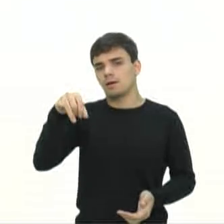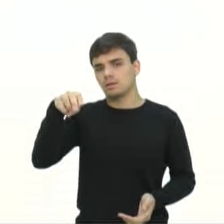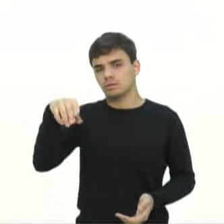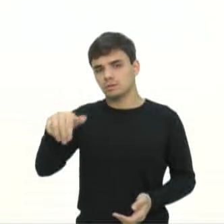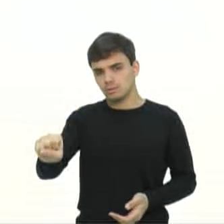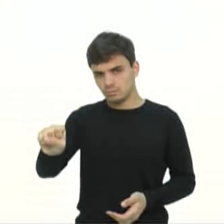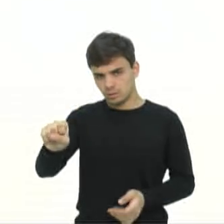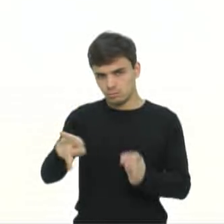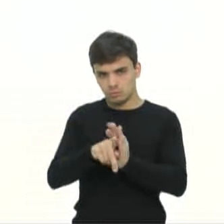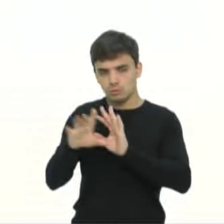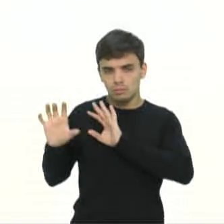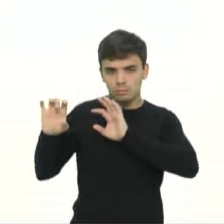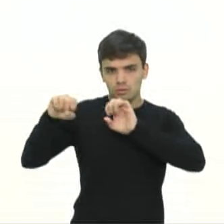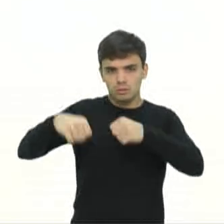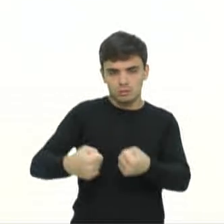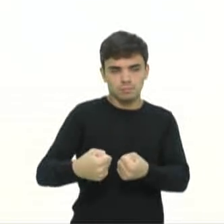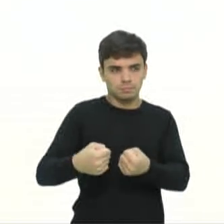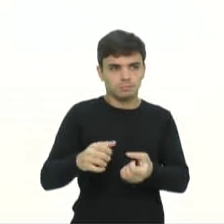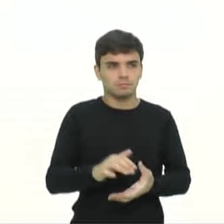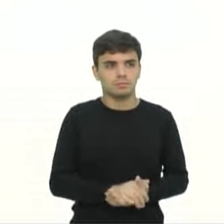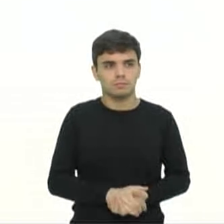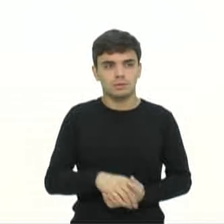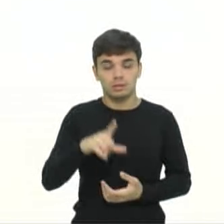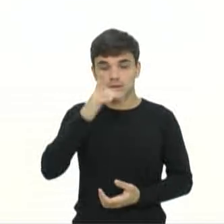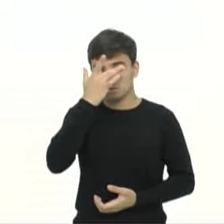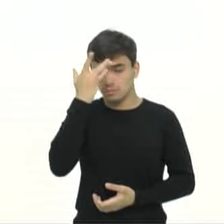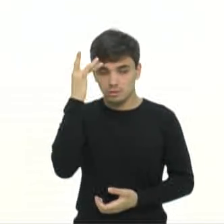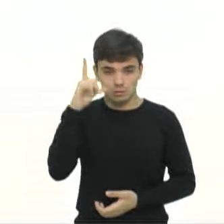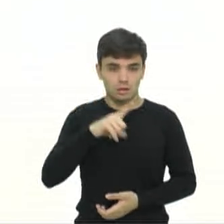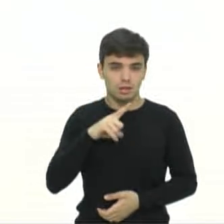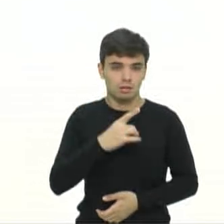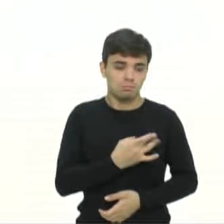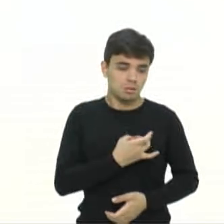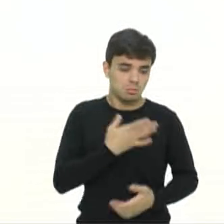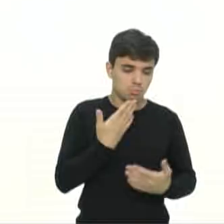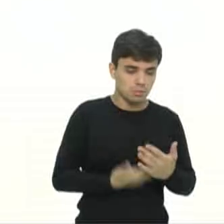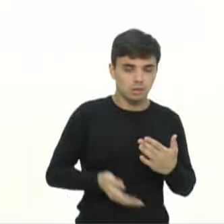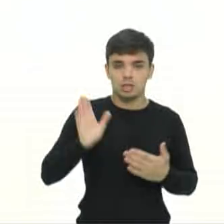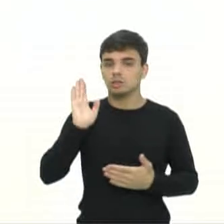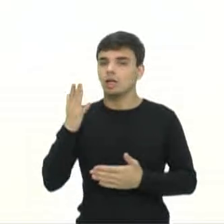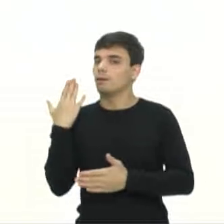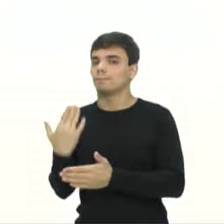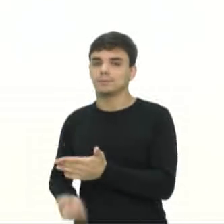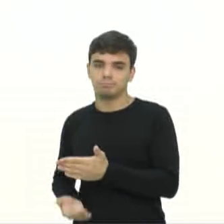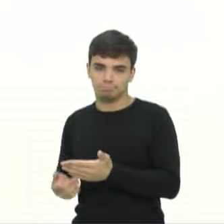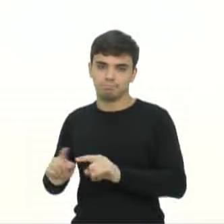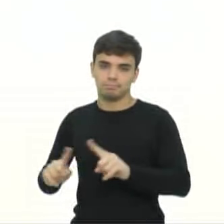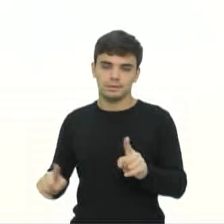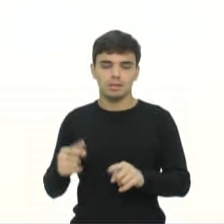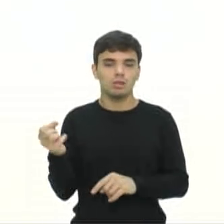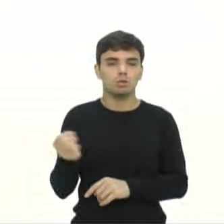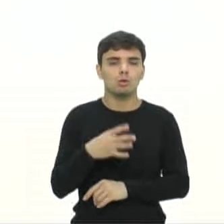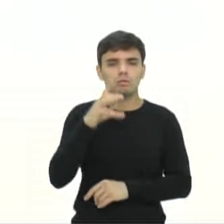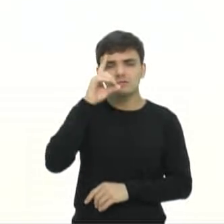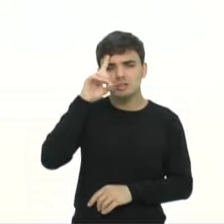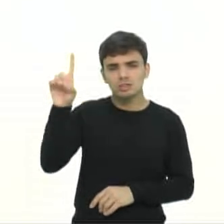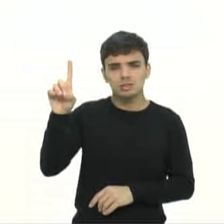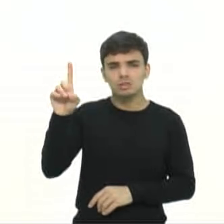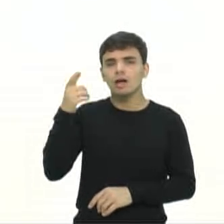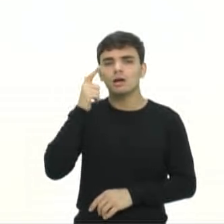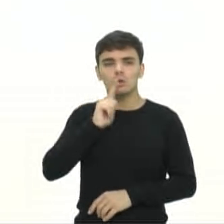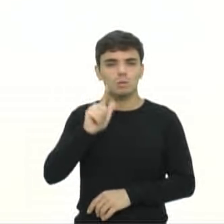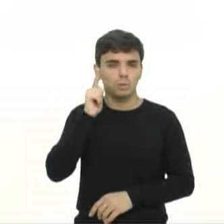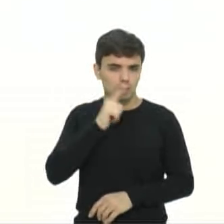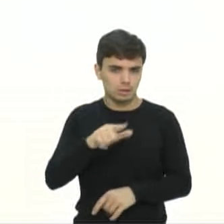Quem teme perder já está vencido. Cada dia é um novo dia de conquistas e o bem